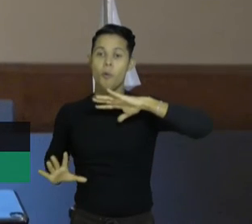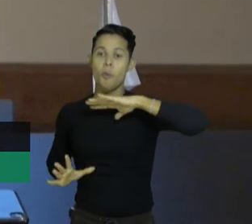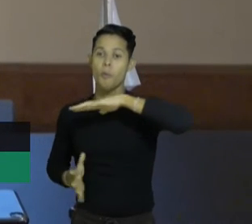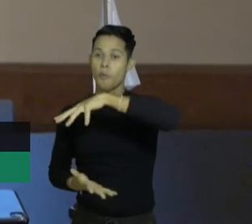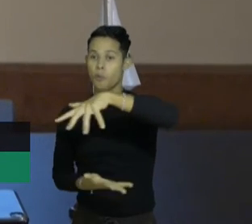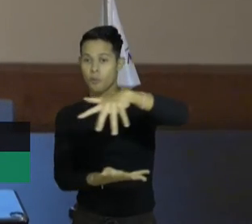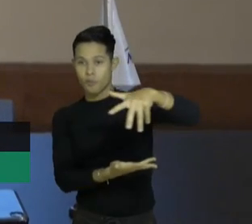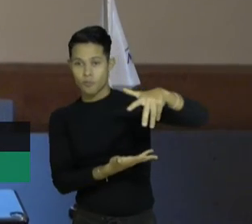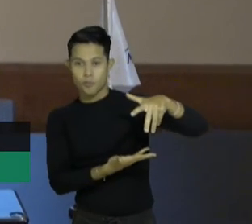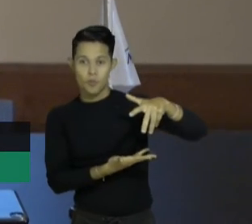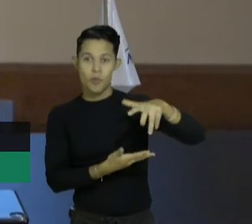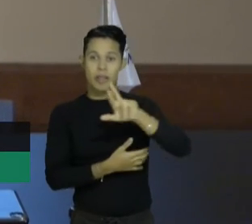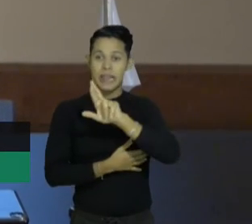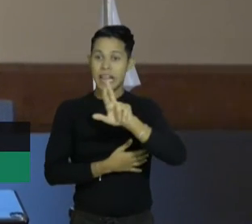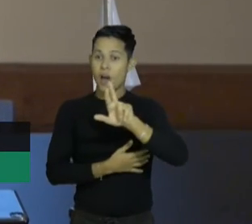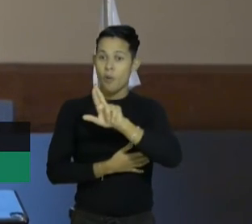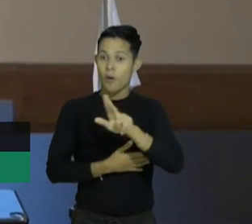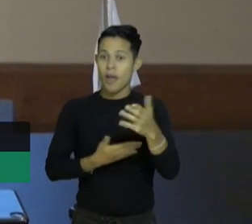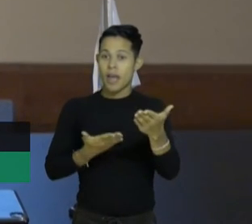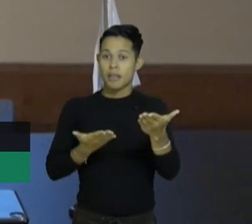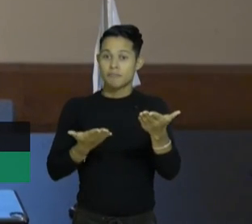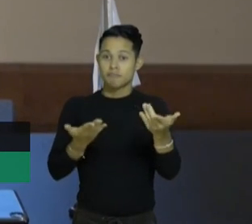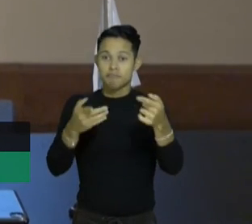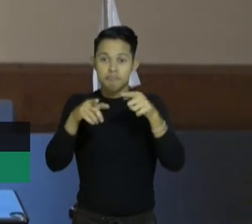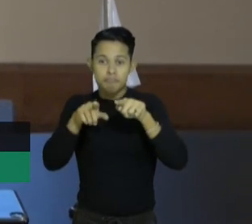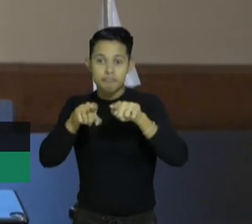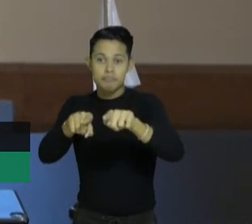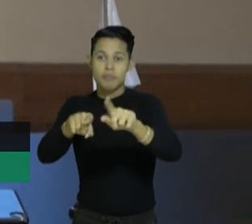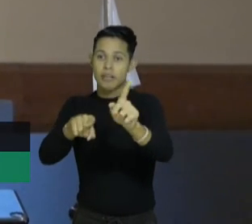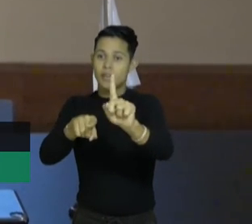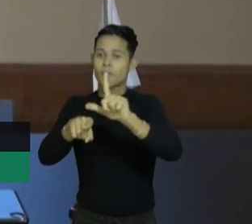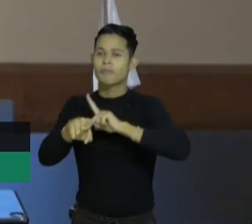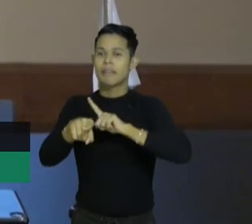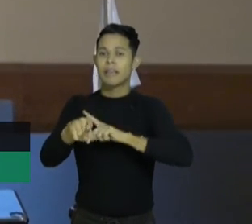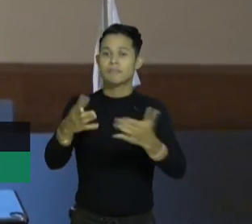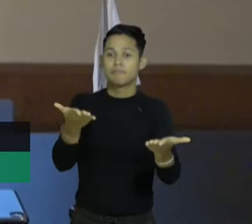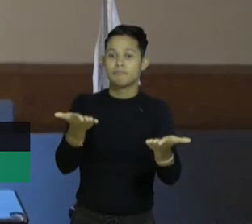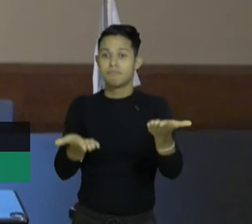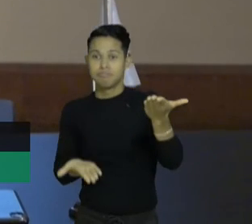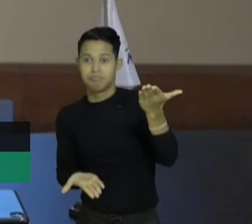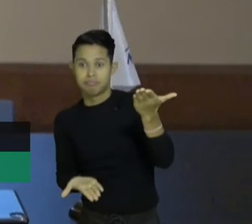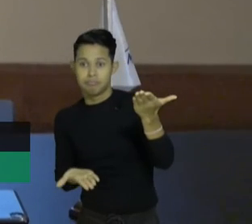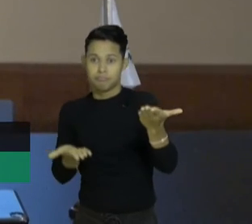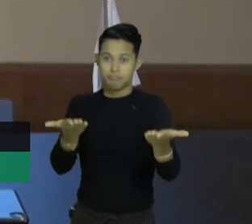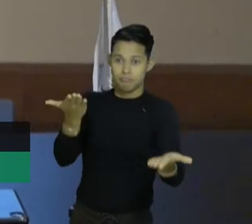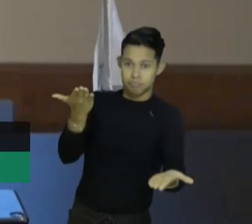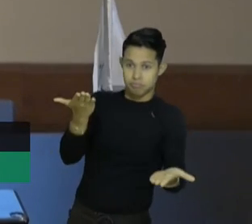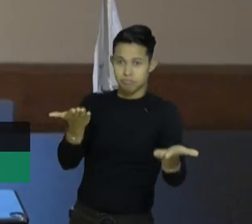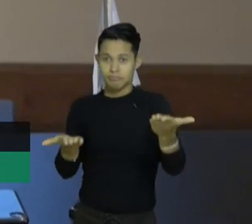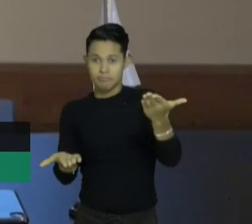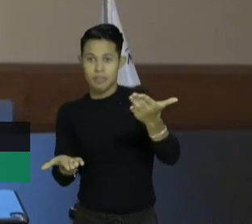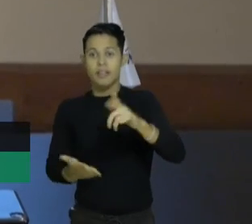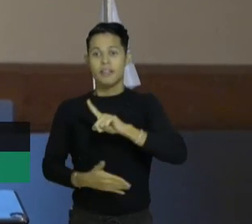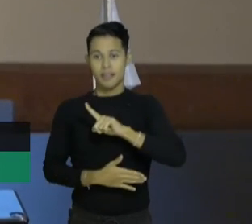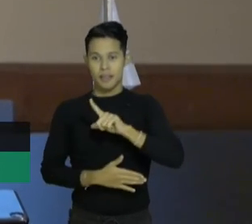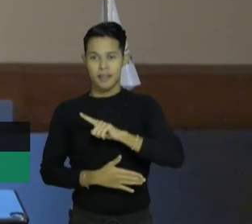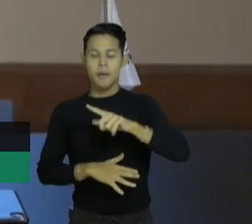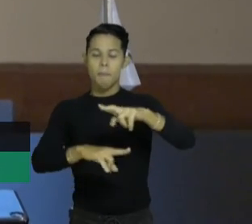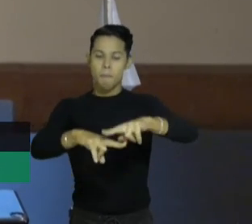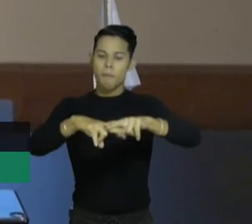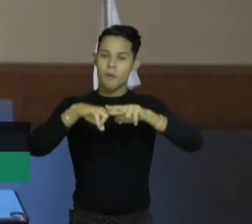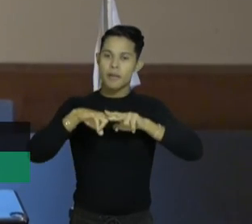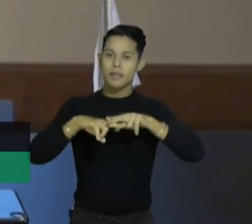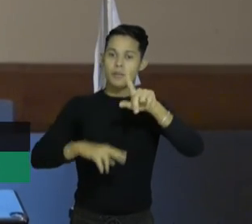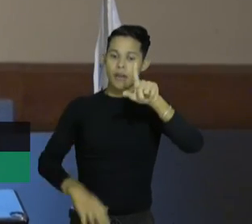eh estável existe uma instabilidade e uma incerteza muito grande e eh uma coisa que é